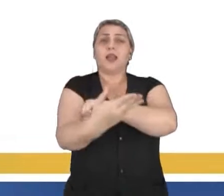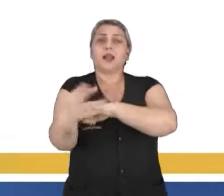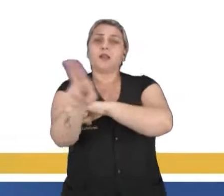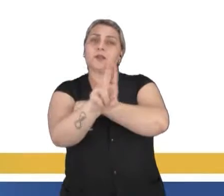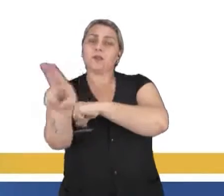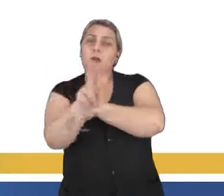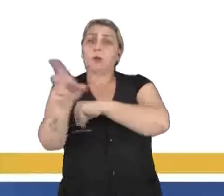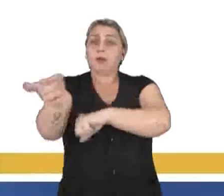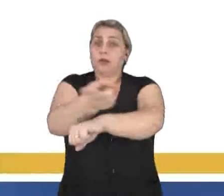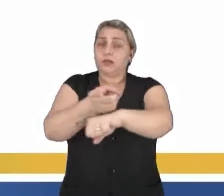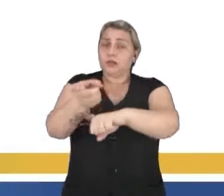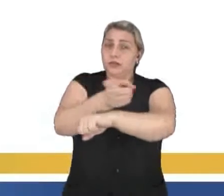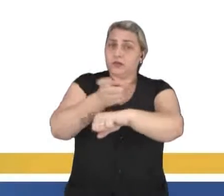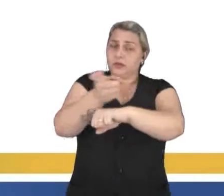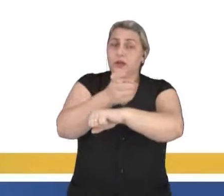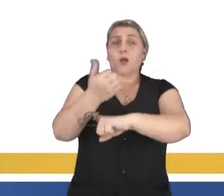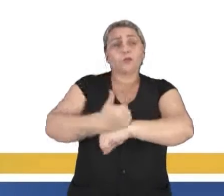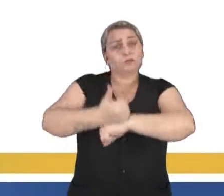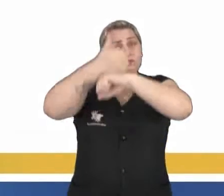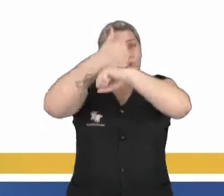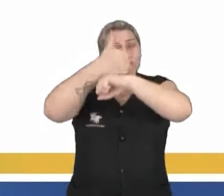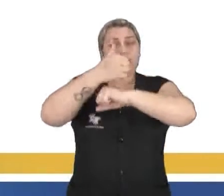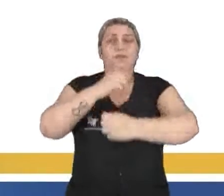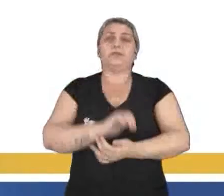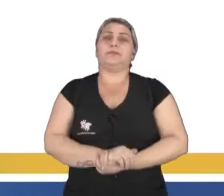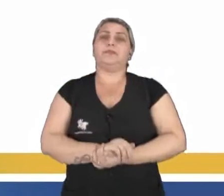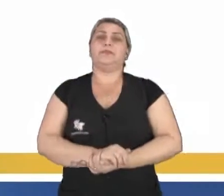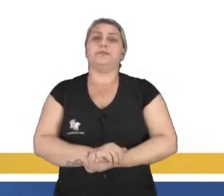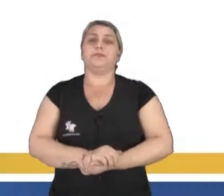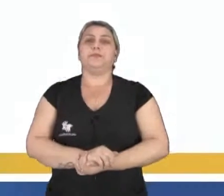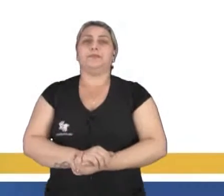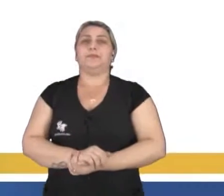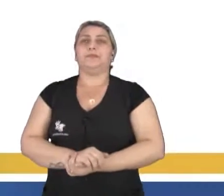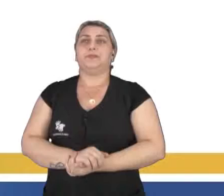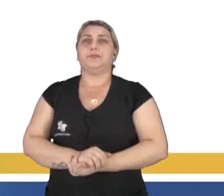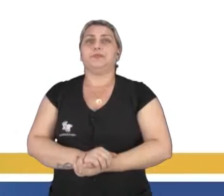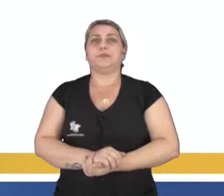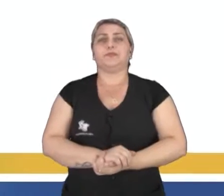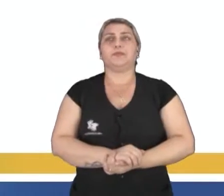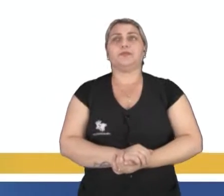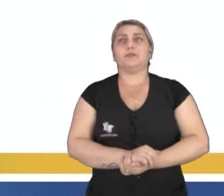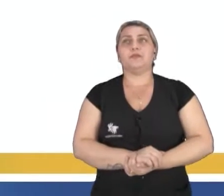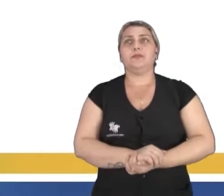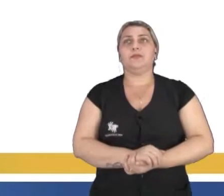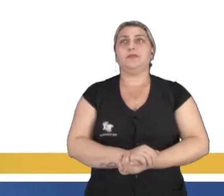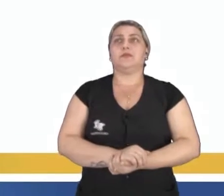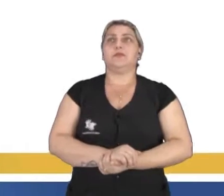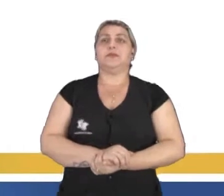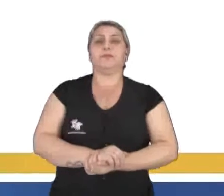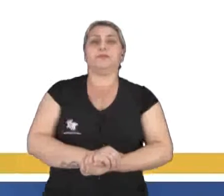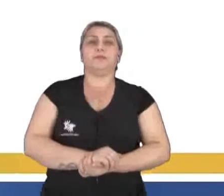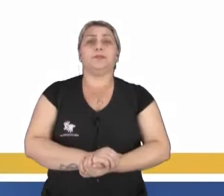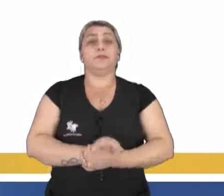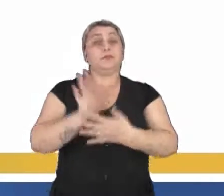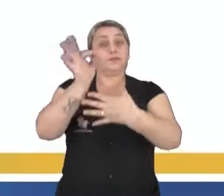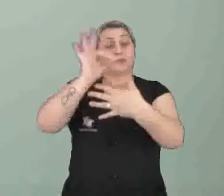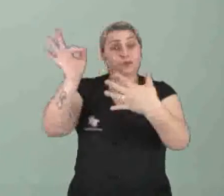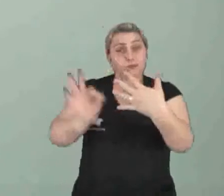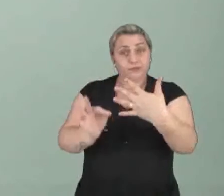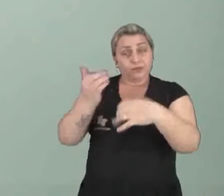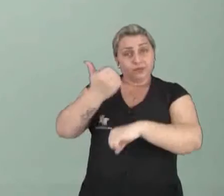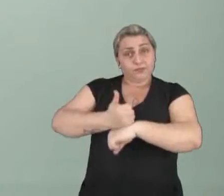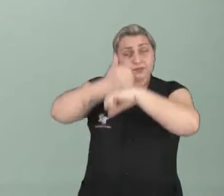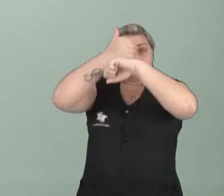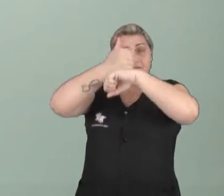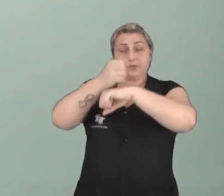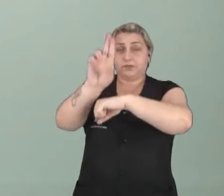nomes o adjetivo é aquele que vai dar o que a qualidade para esse nome então Aqui nós temos esse elemento que